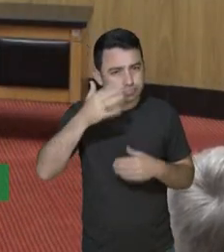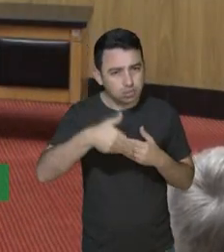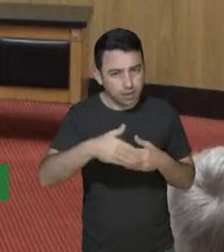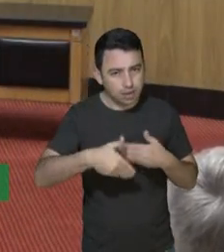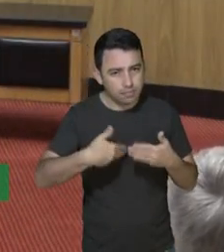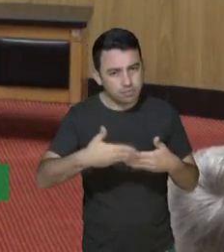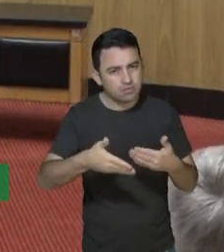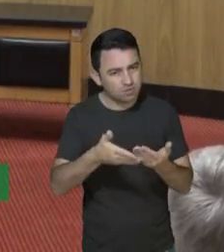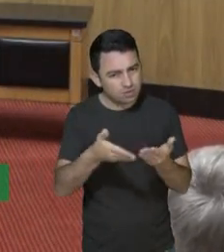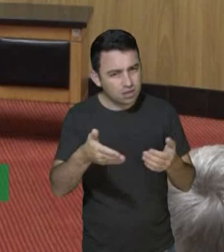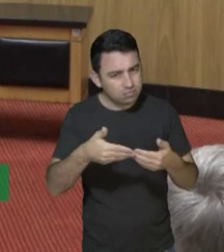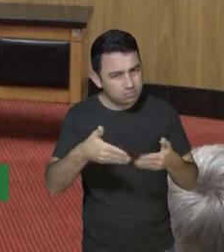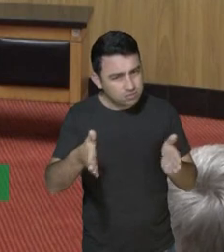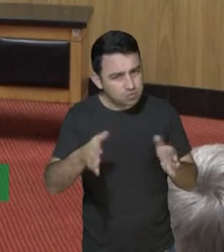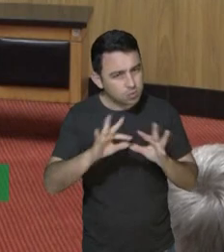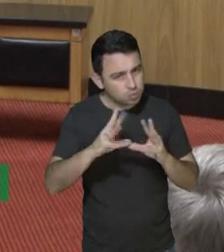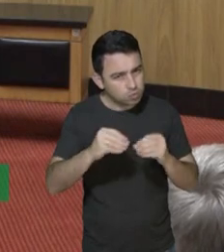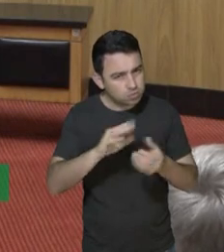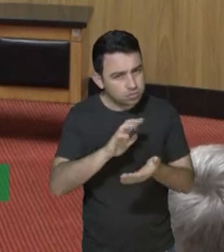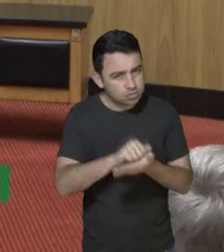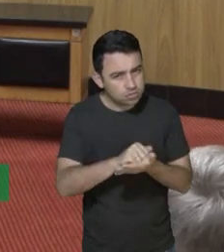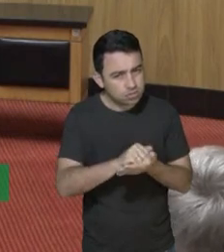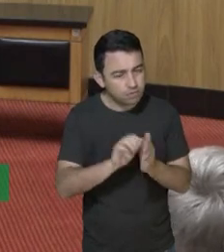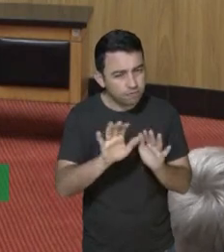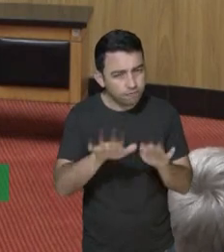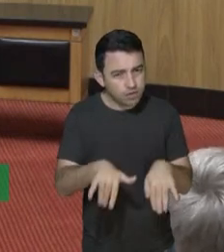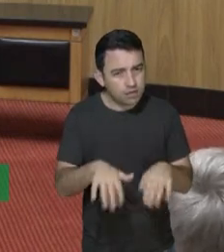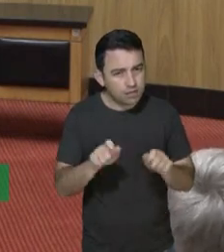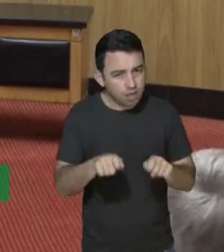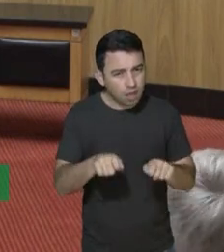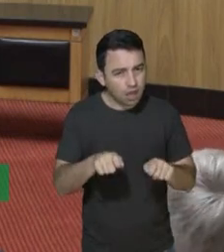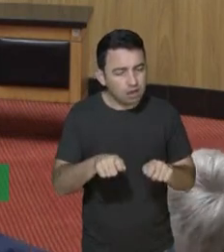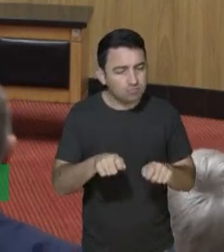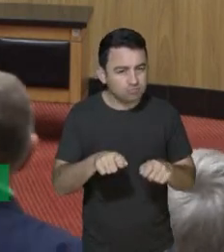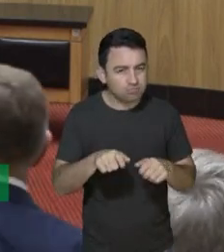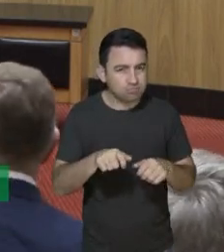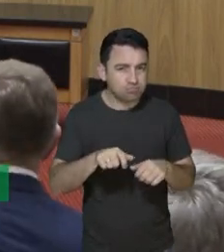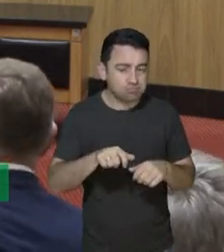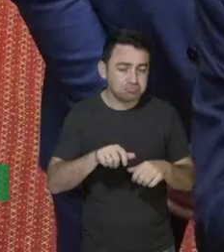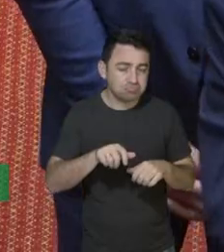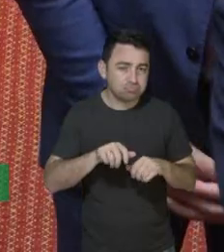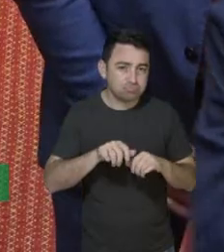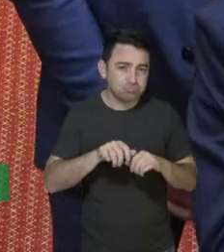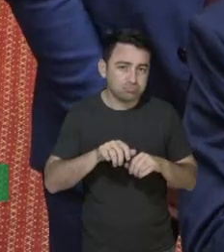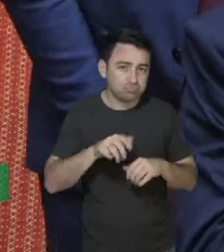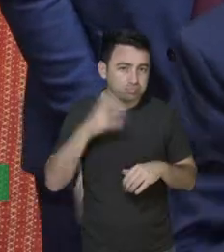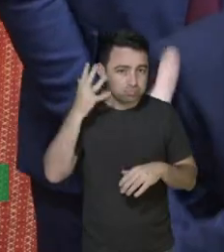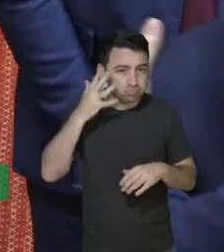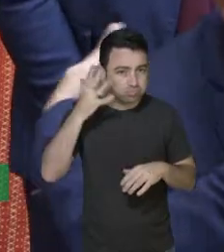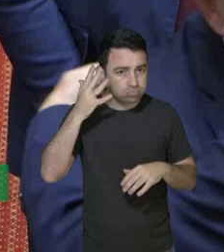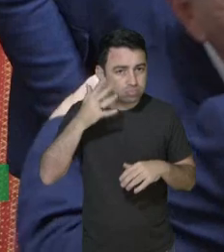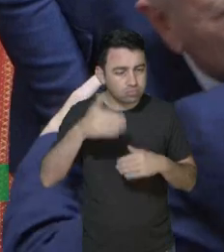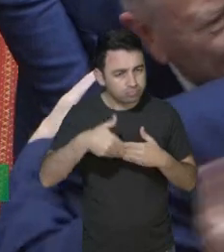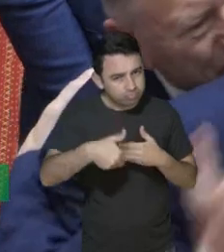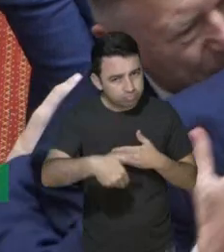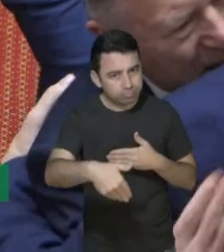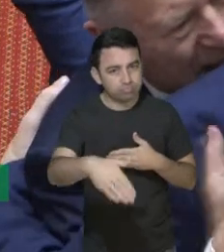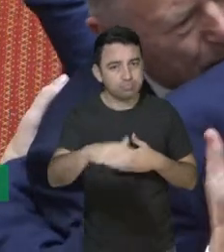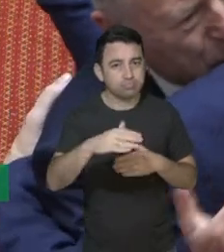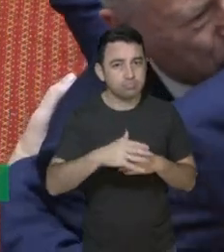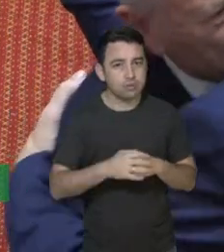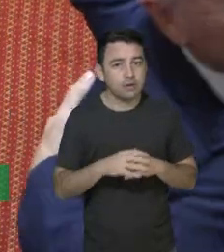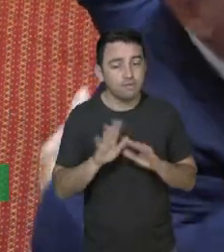Vossa Excelência abra a palavra a todos os inscritos e no final a gente pode fazer as manifestações até para que a gente consiga dar fluidez ao restante da